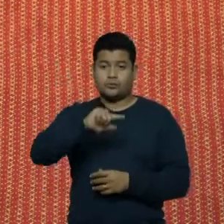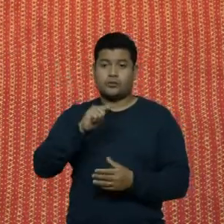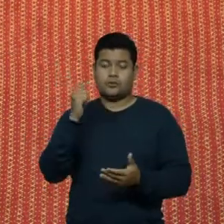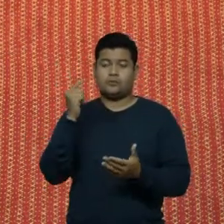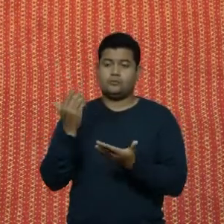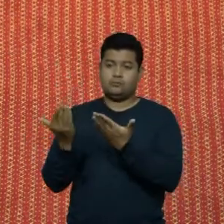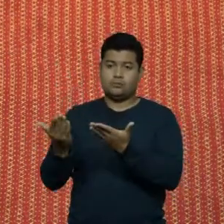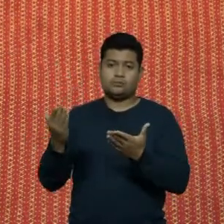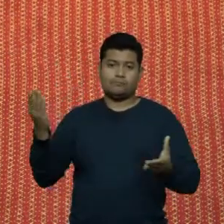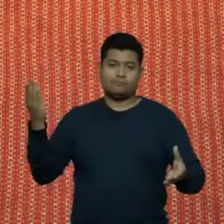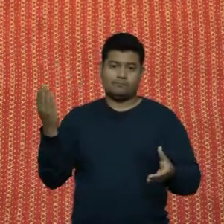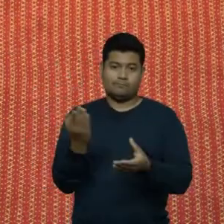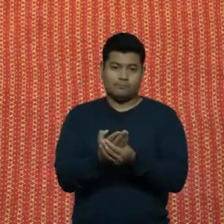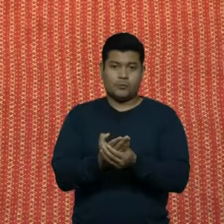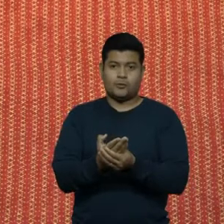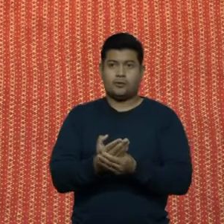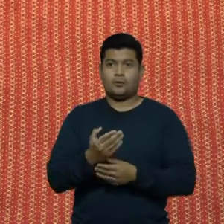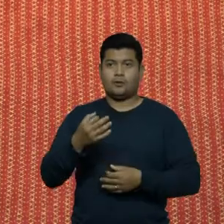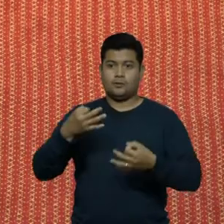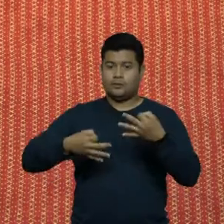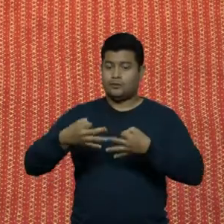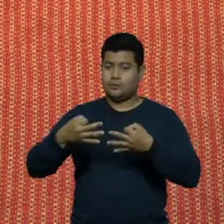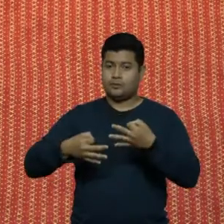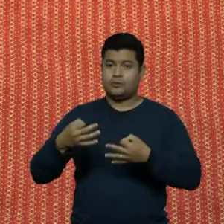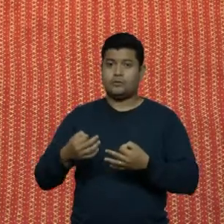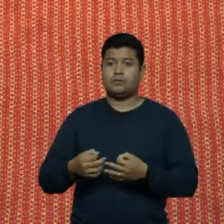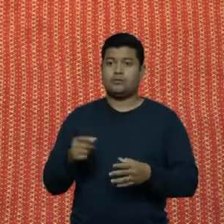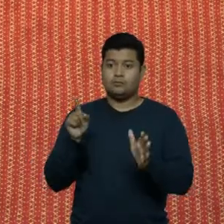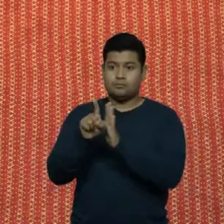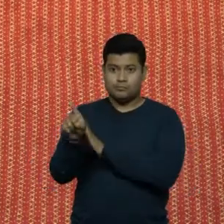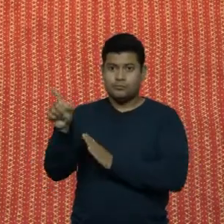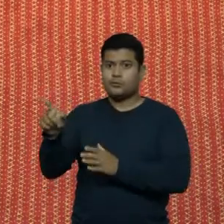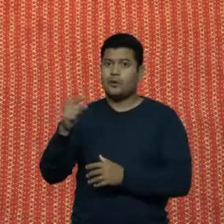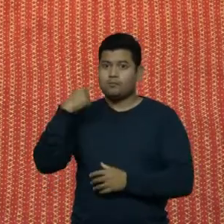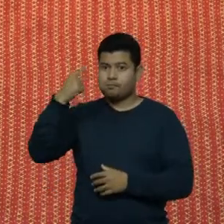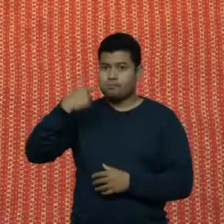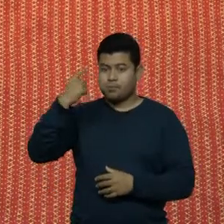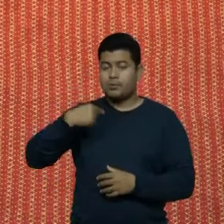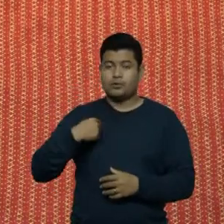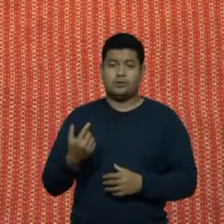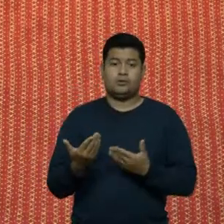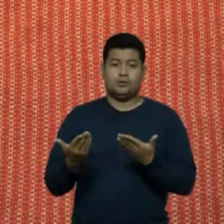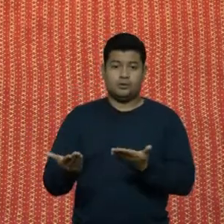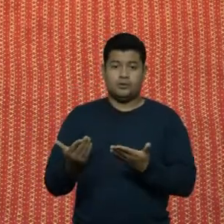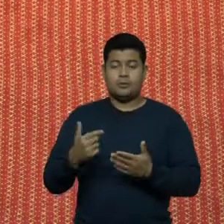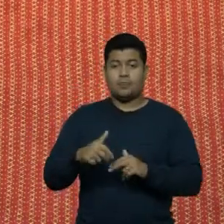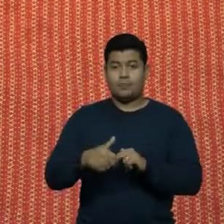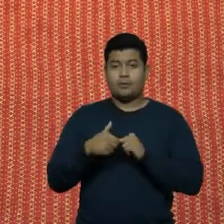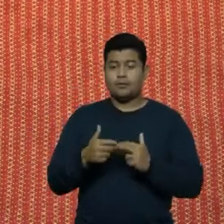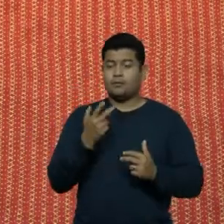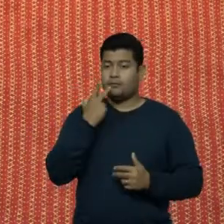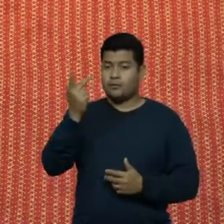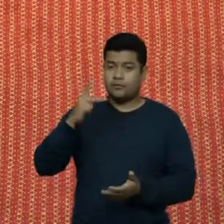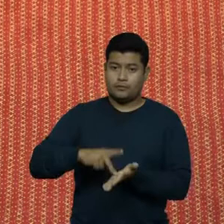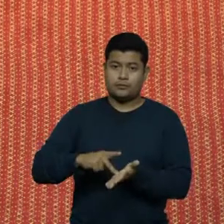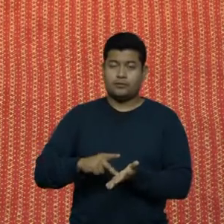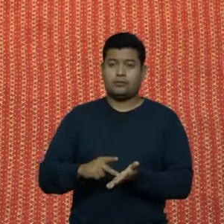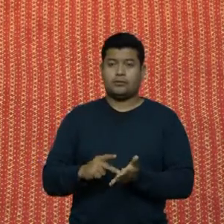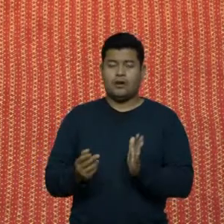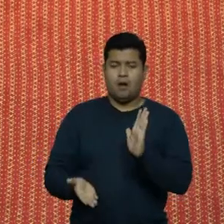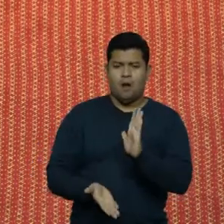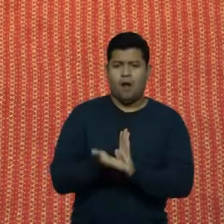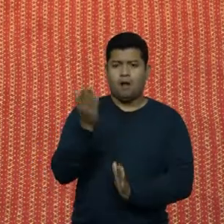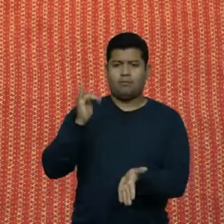a verdade consulta e seus advogados portanto eu quero aqui restabelecerá e não tem aumento de